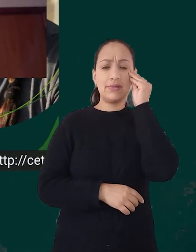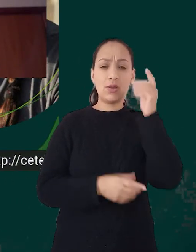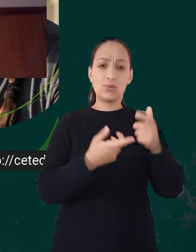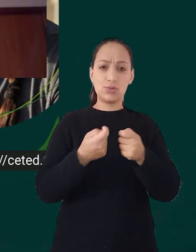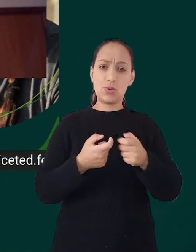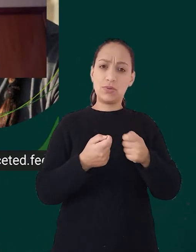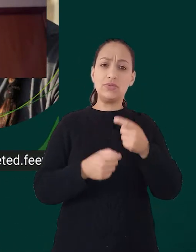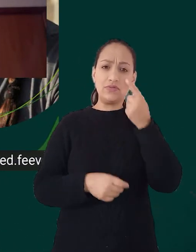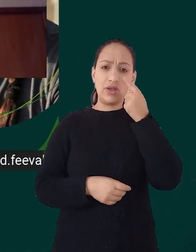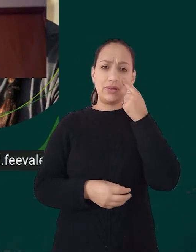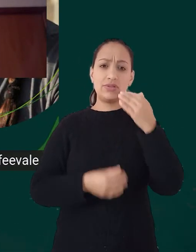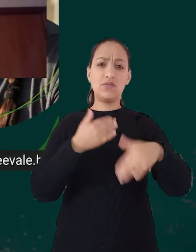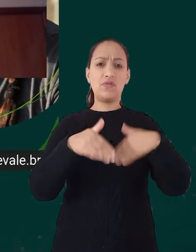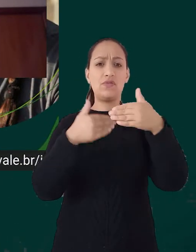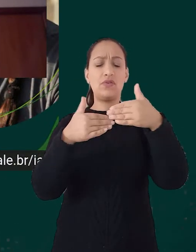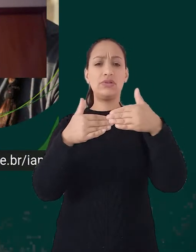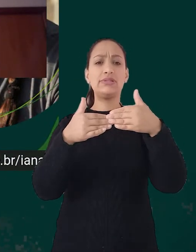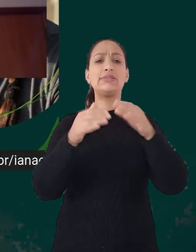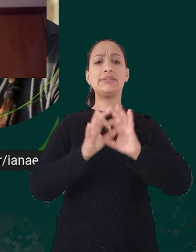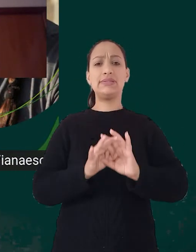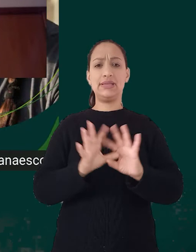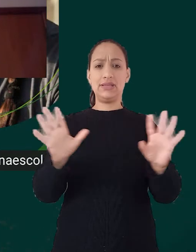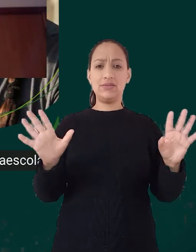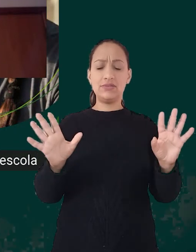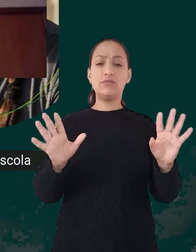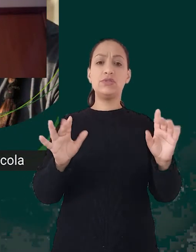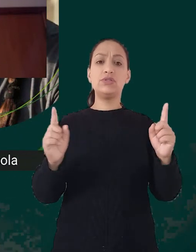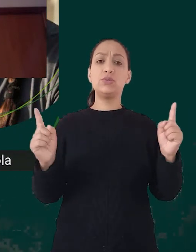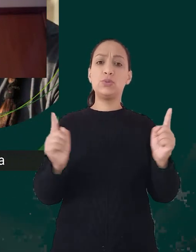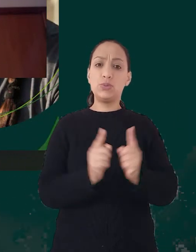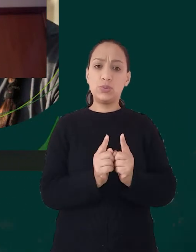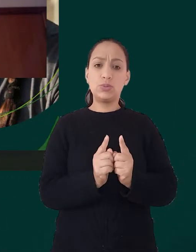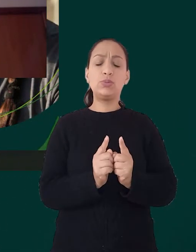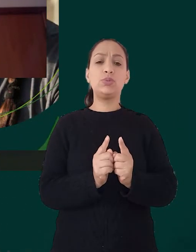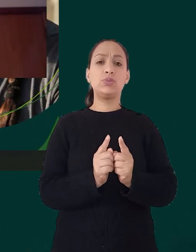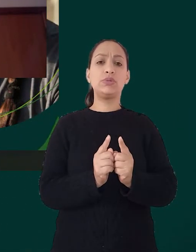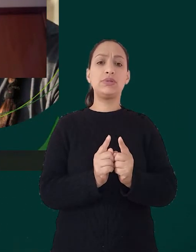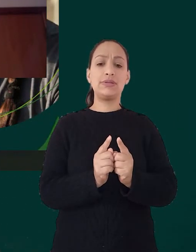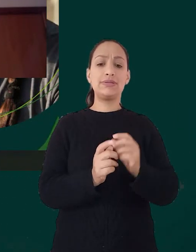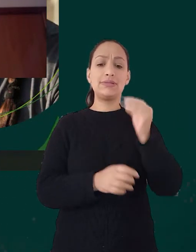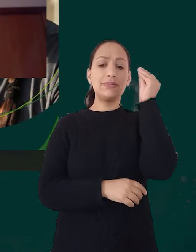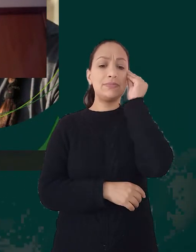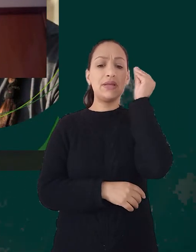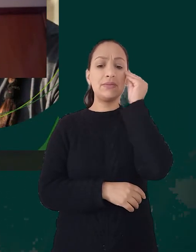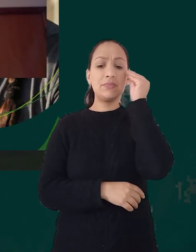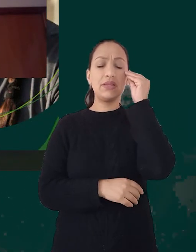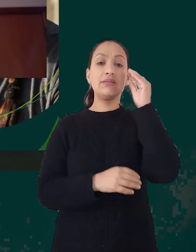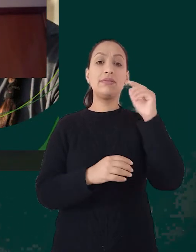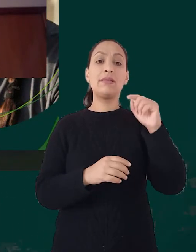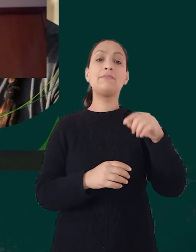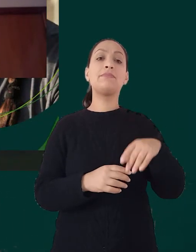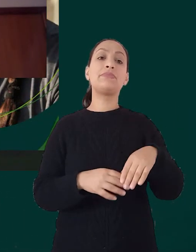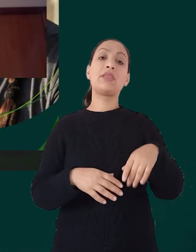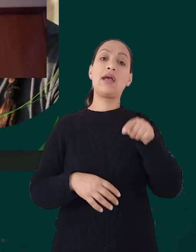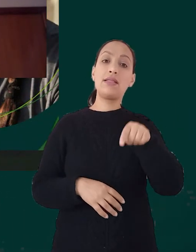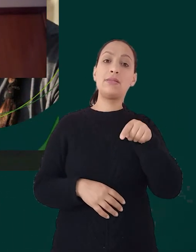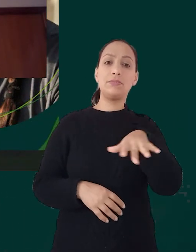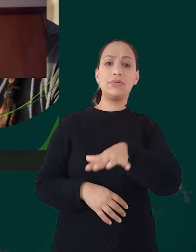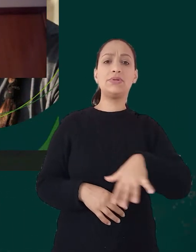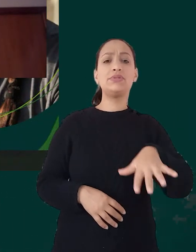gente desenvolve jogos mais livres, jogos mais curtos, que a gente experimenta mais, e é um ambiente